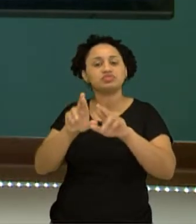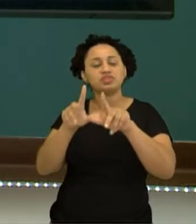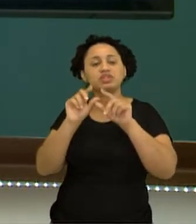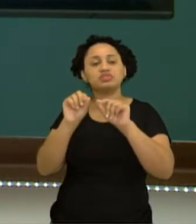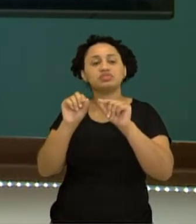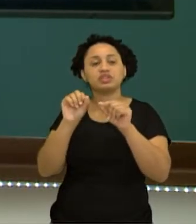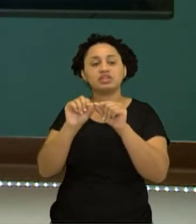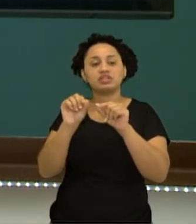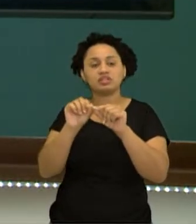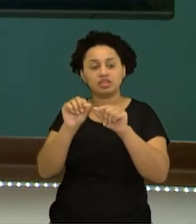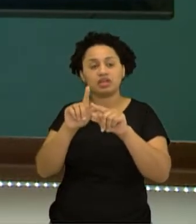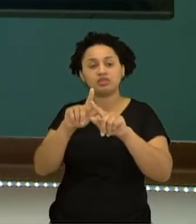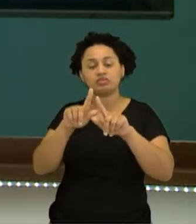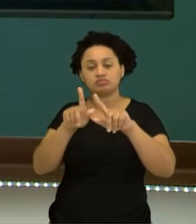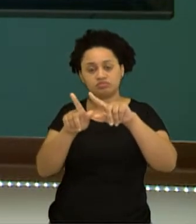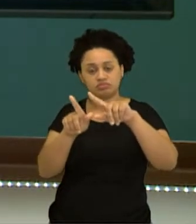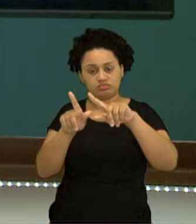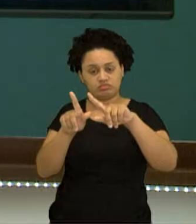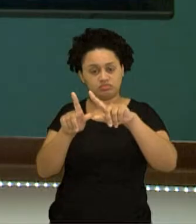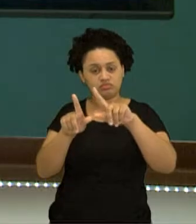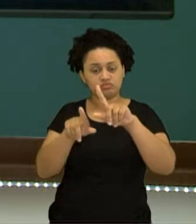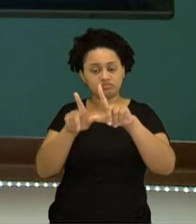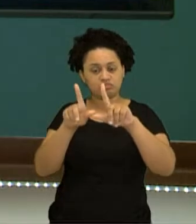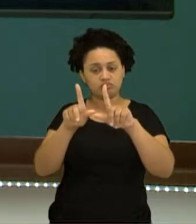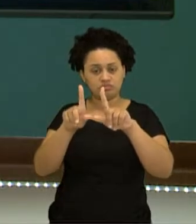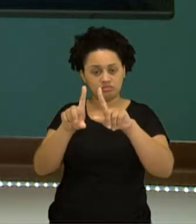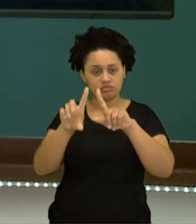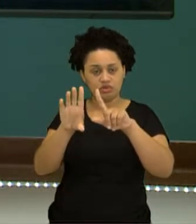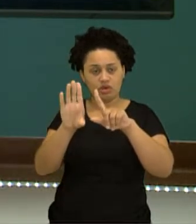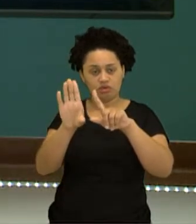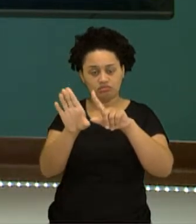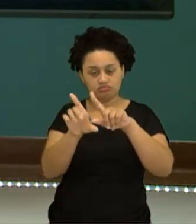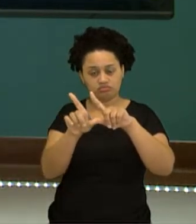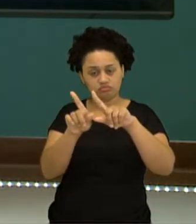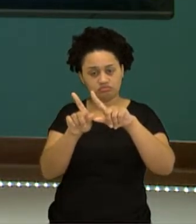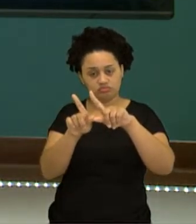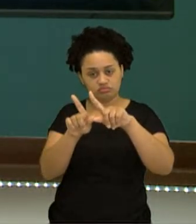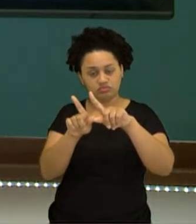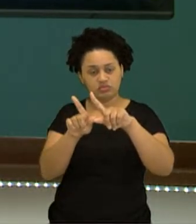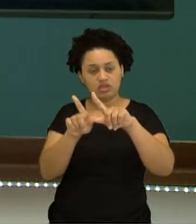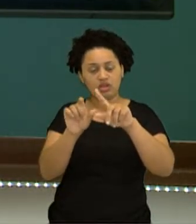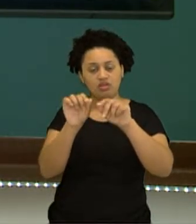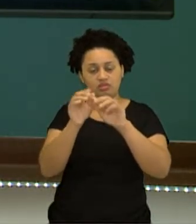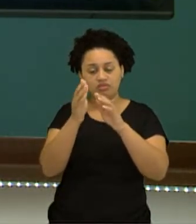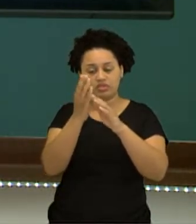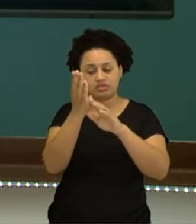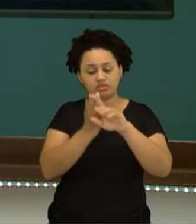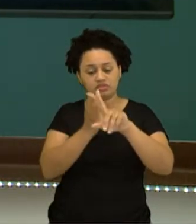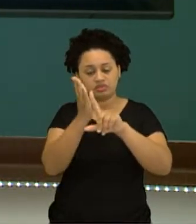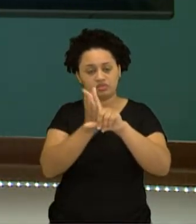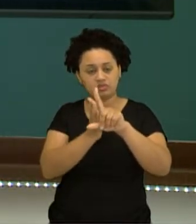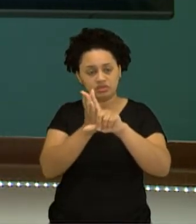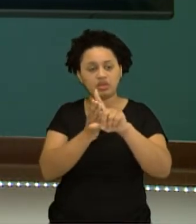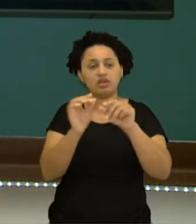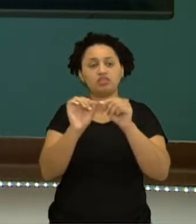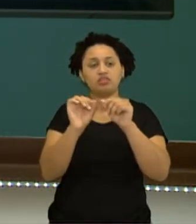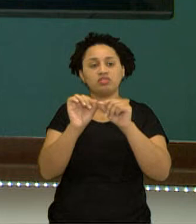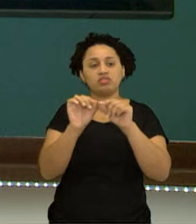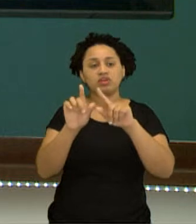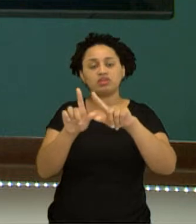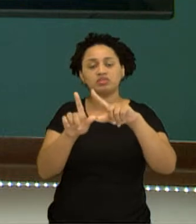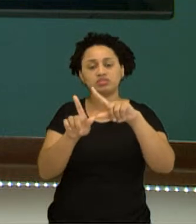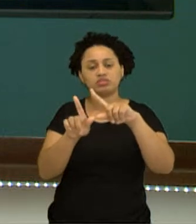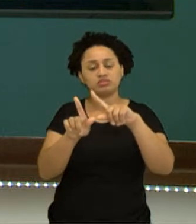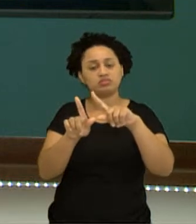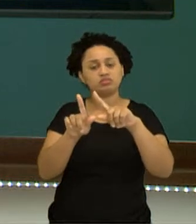essa daqui, que ele girando vai formar exatamente sobre o eixo, vai formar o